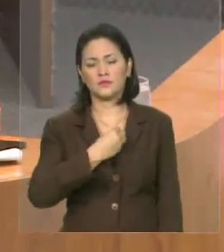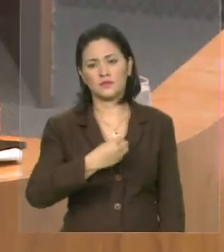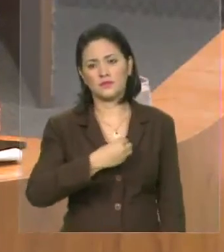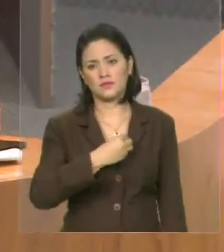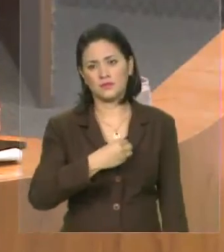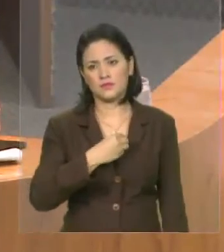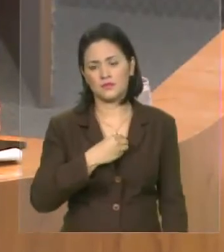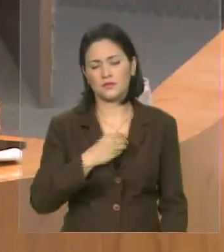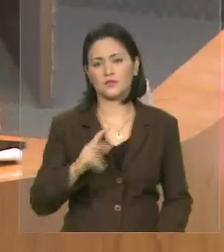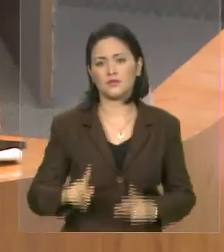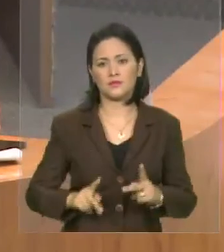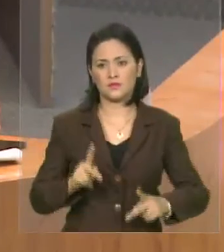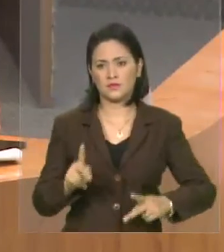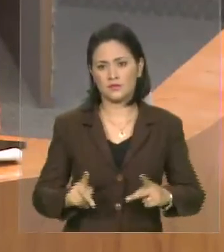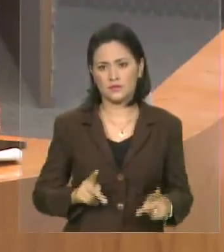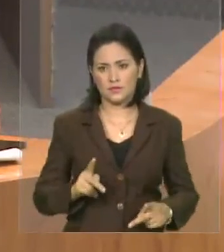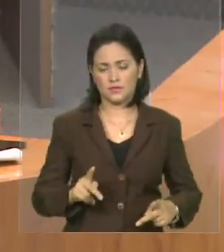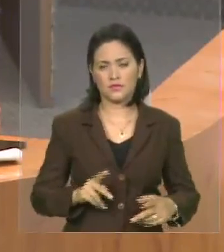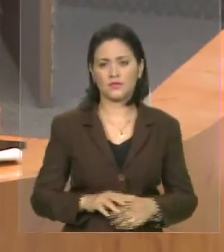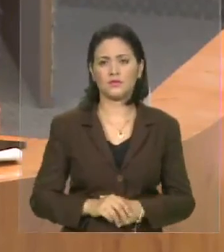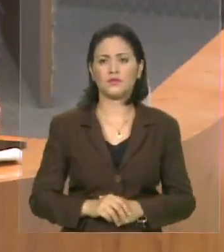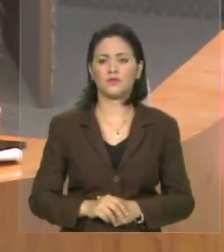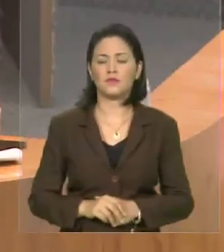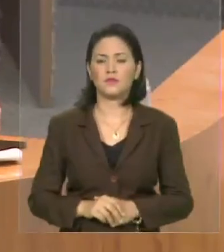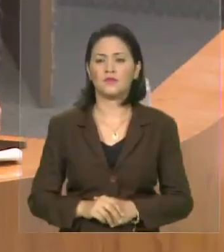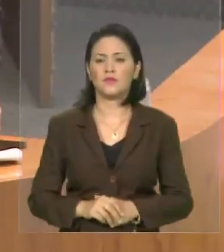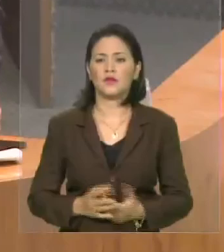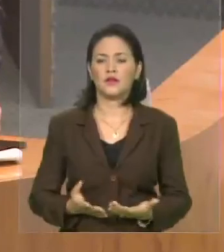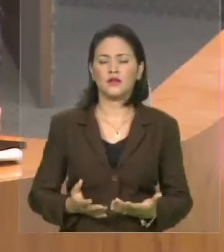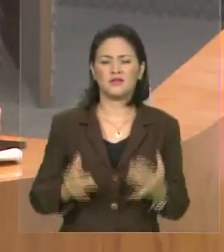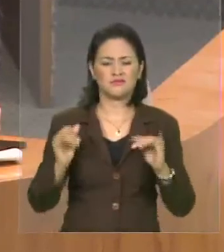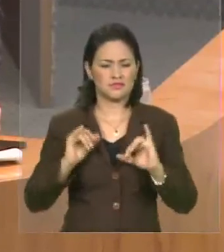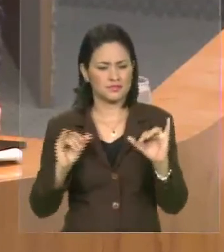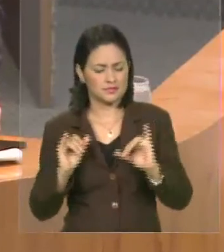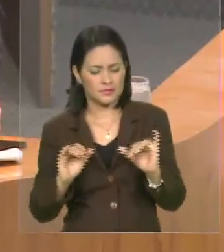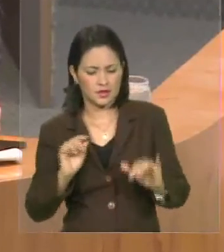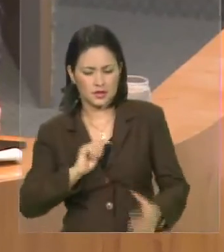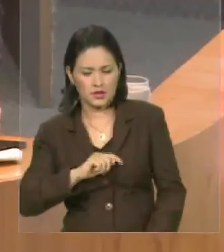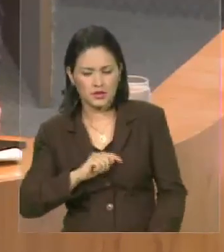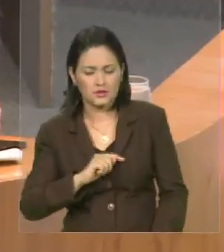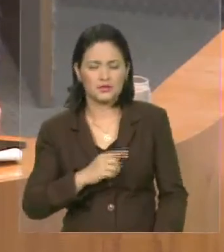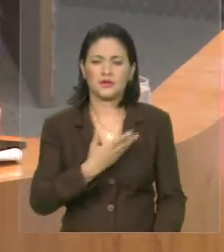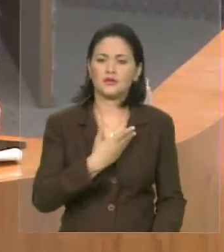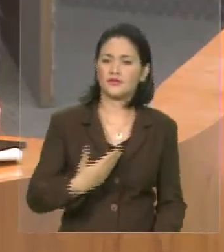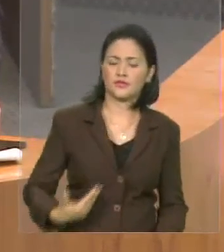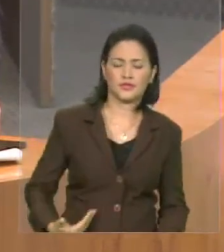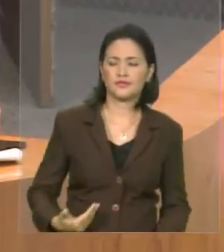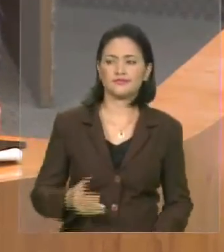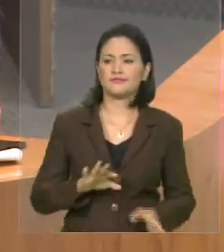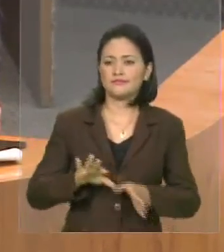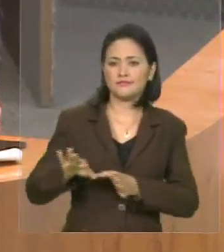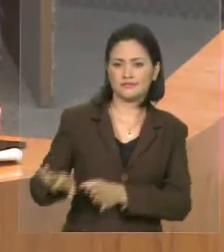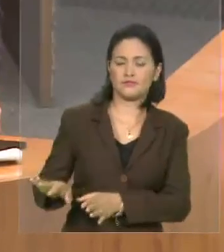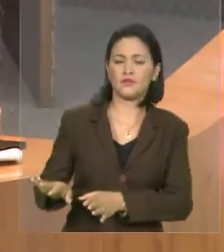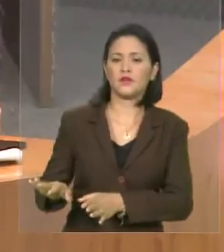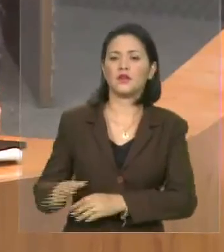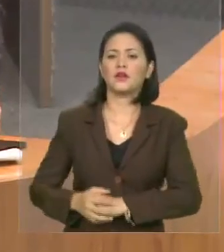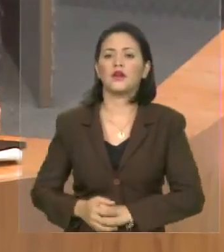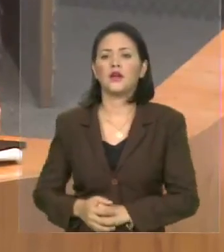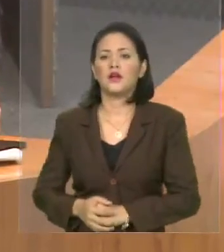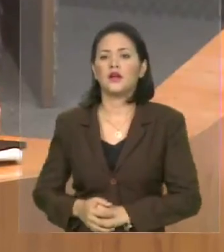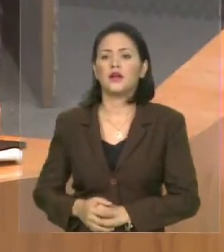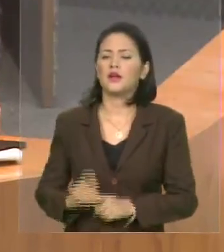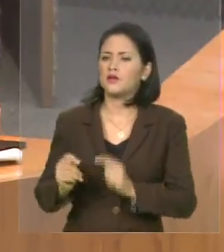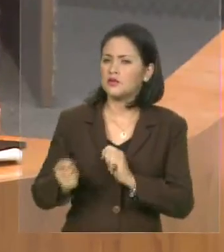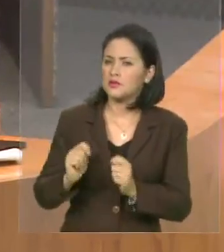nossa população, independente de propagandas enganosas do governo, dos leões, independente da força política, da força